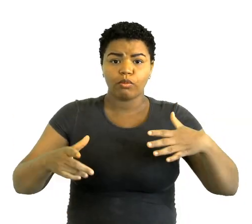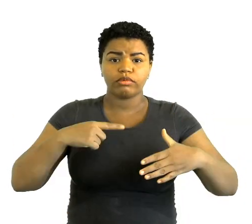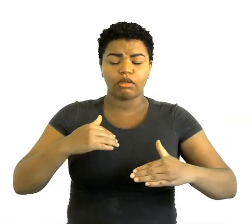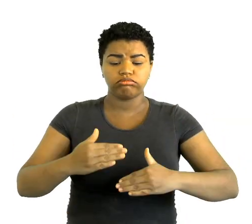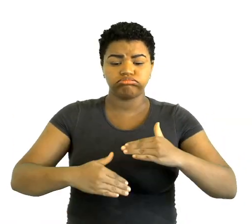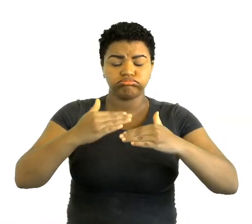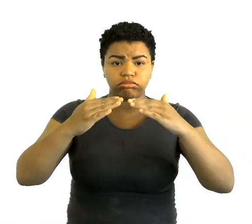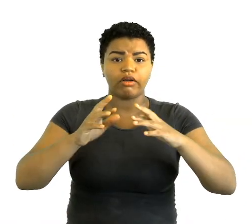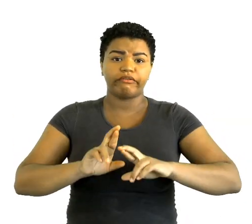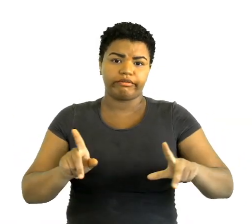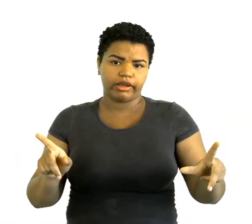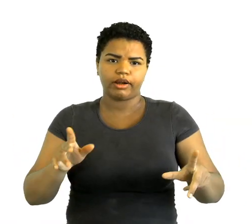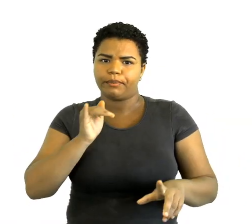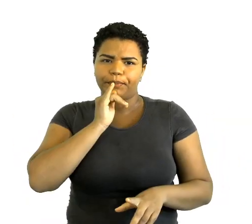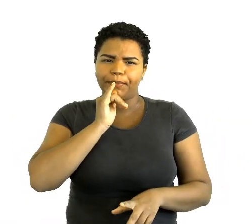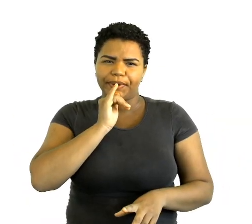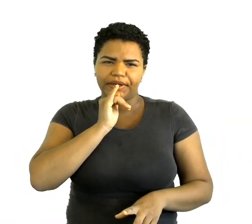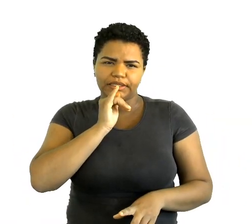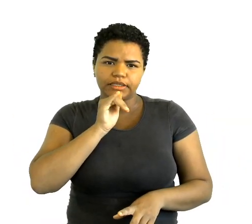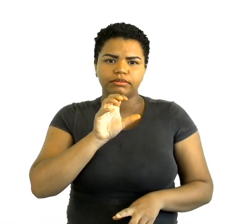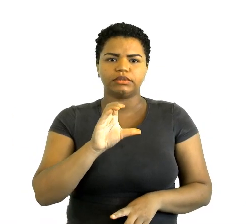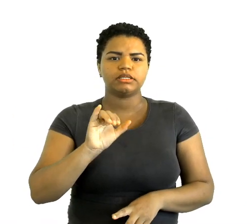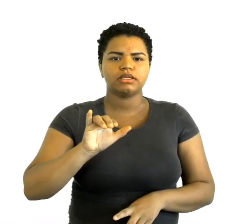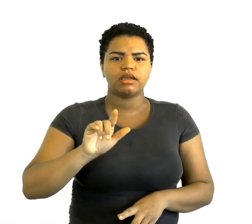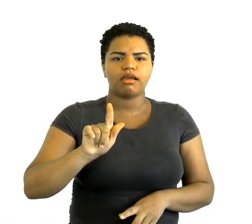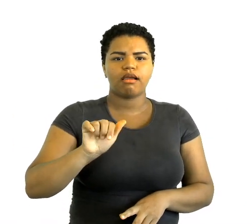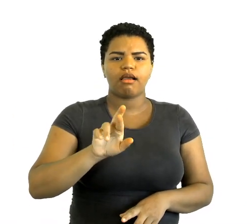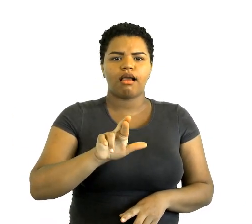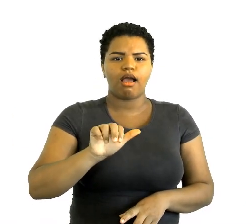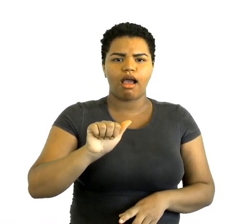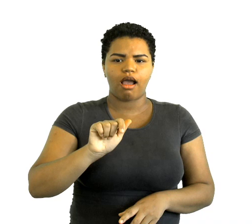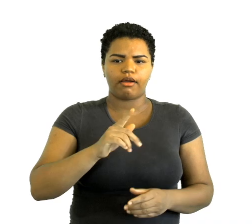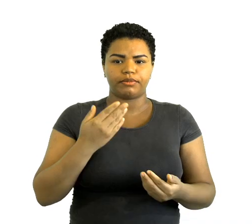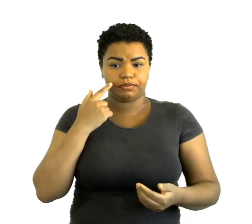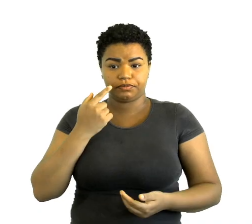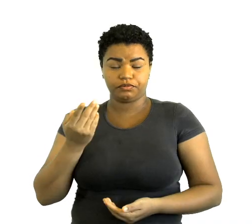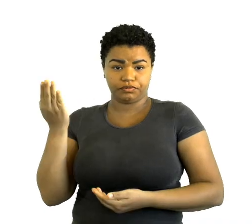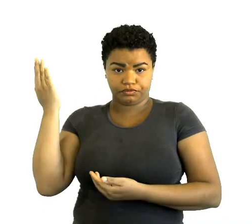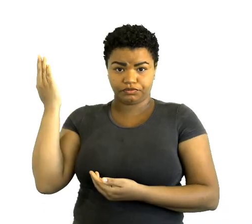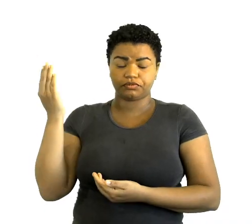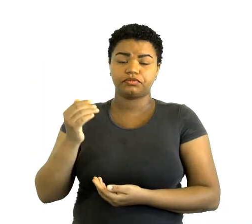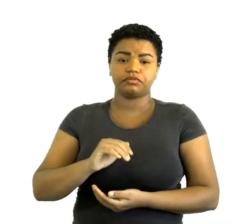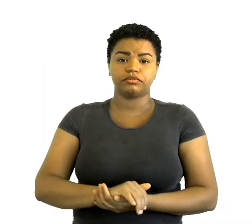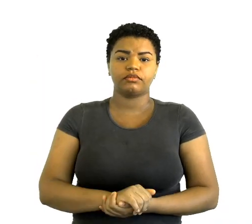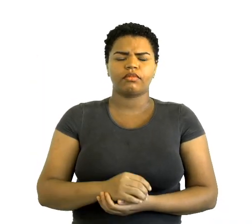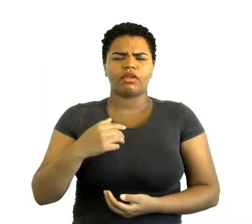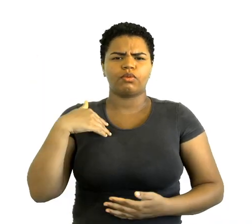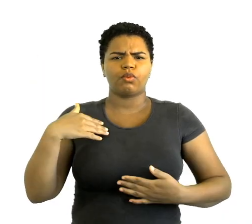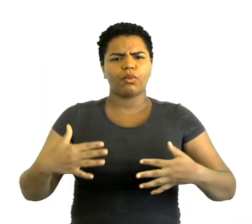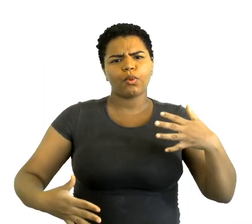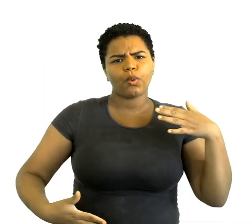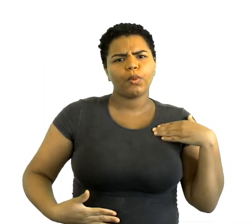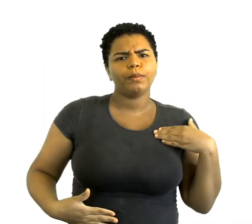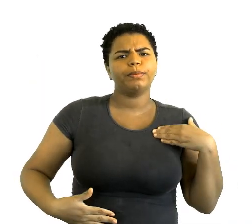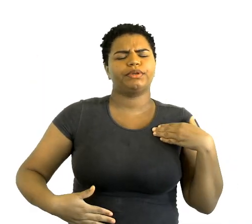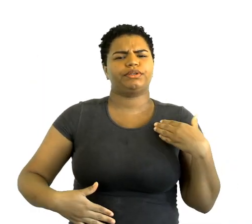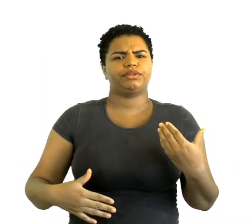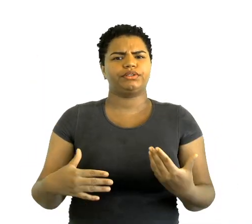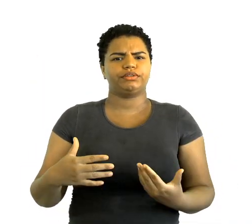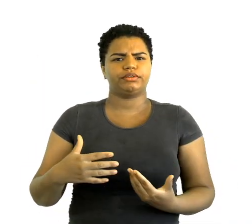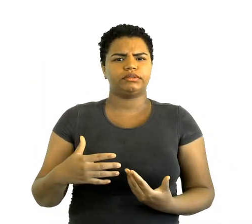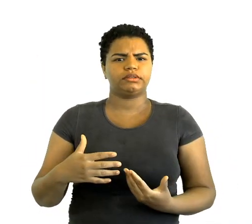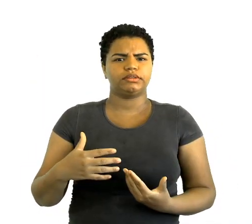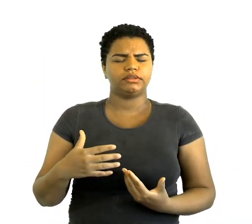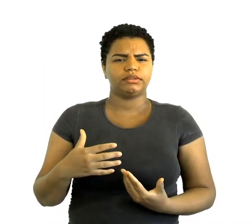Vamos pegar a cigarra, só para vocês terem uma noção. A cigarra, a gente pode olhar no corpinho dela. Quem já viu